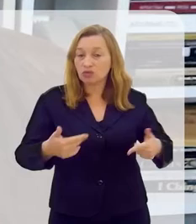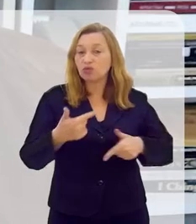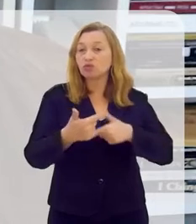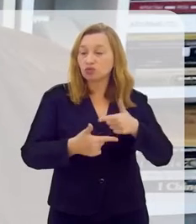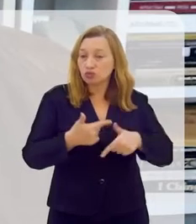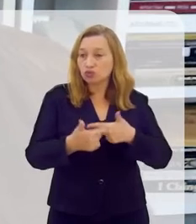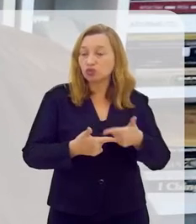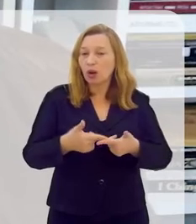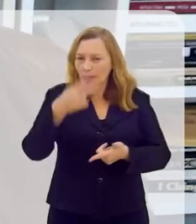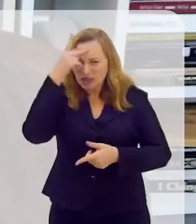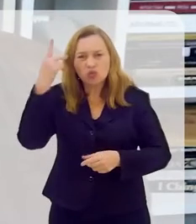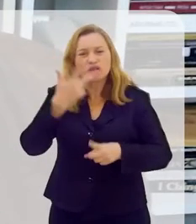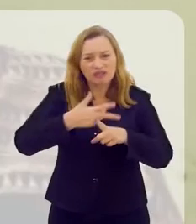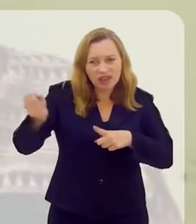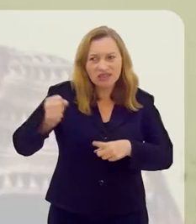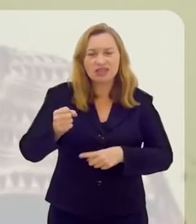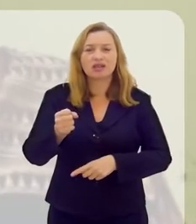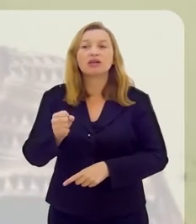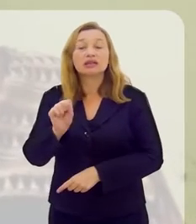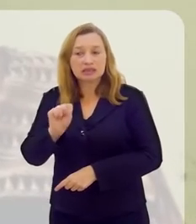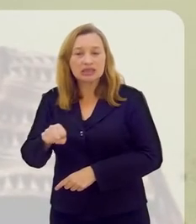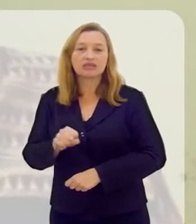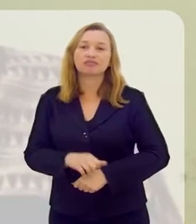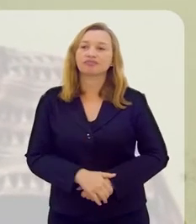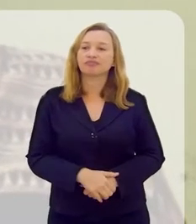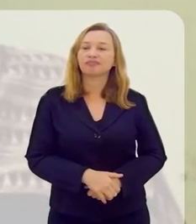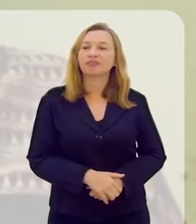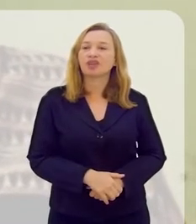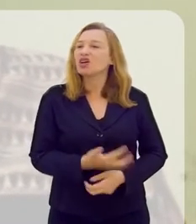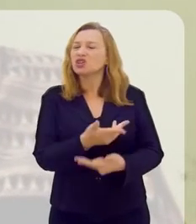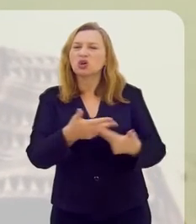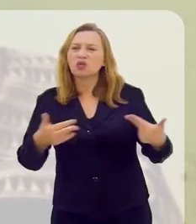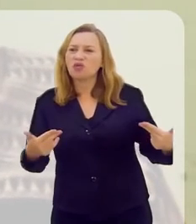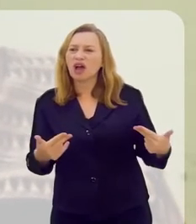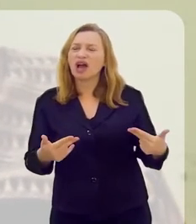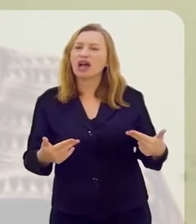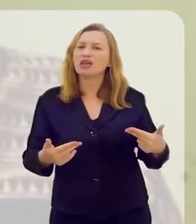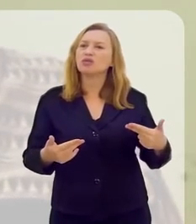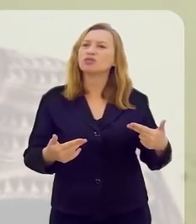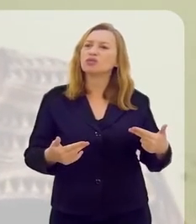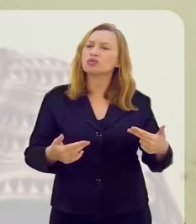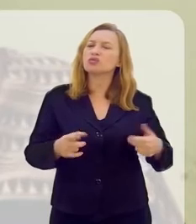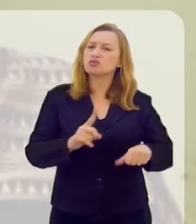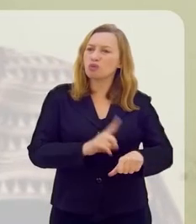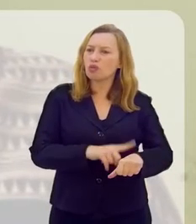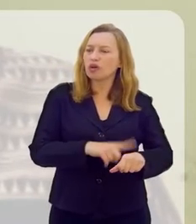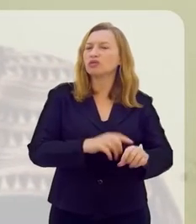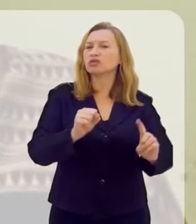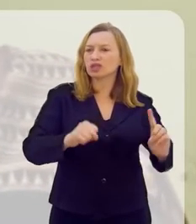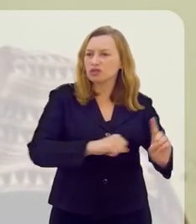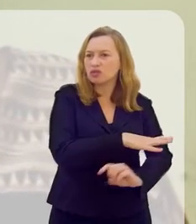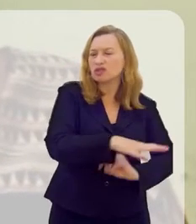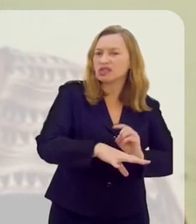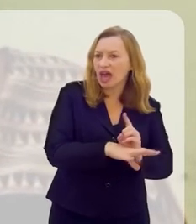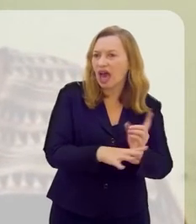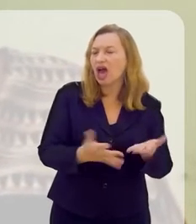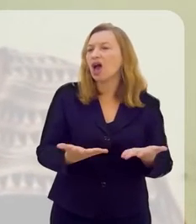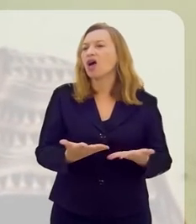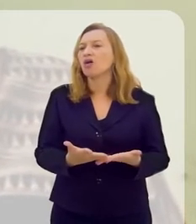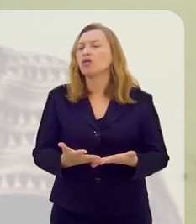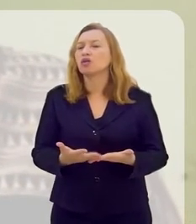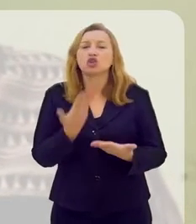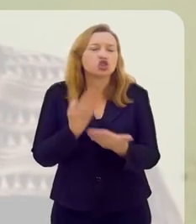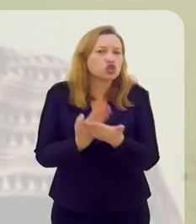trata de uma pessoa vitoriosa. Vitoriosa. São vários degraus, né? O social, a parte